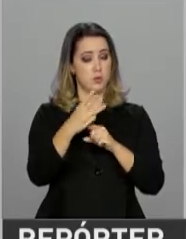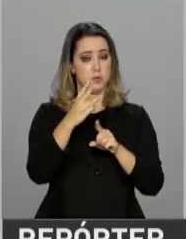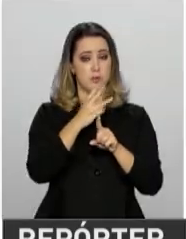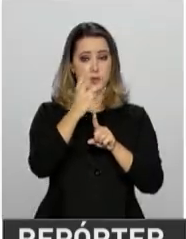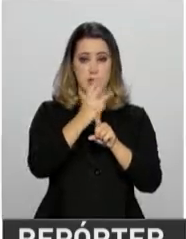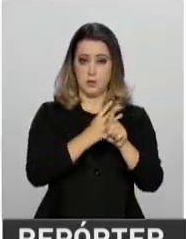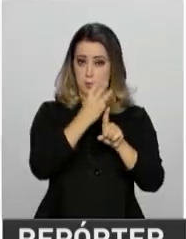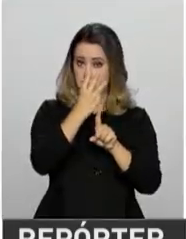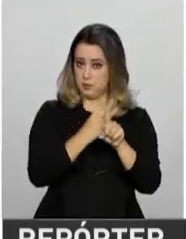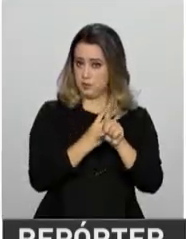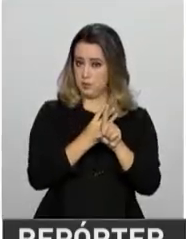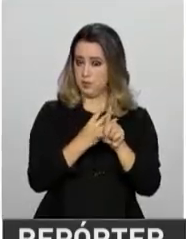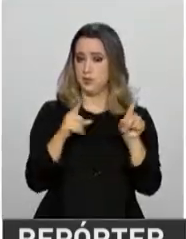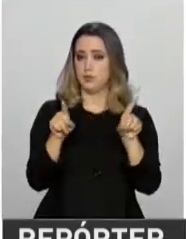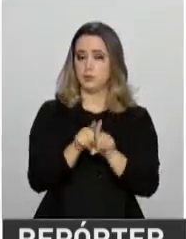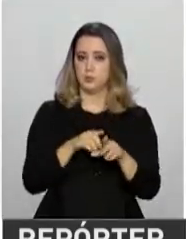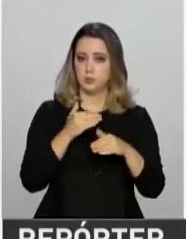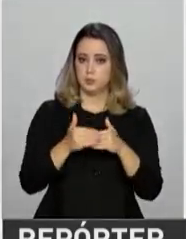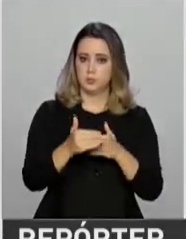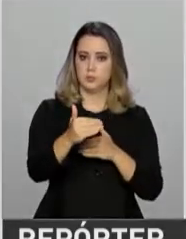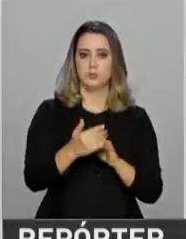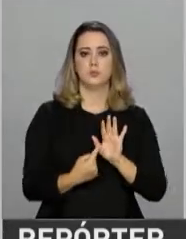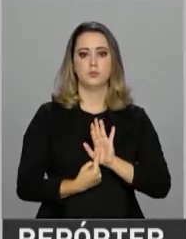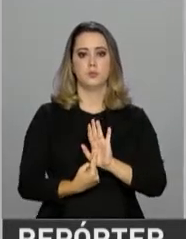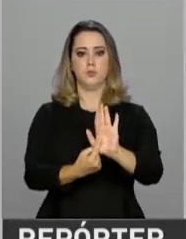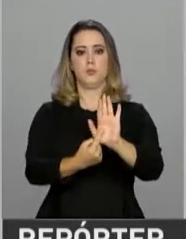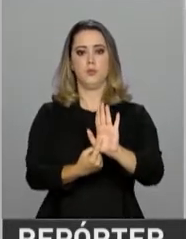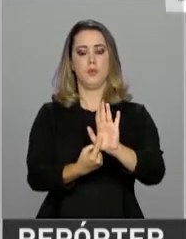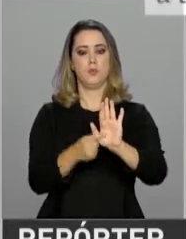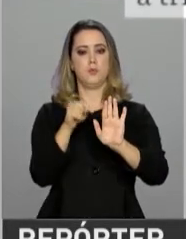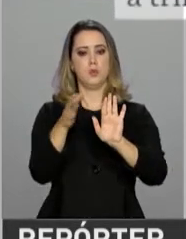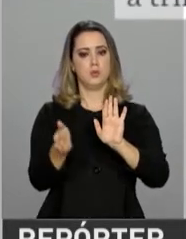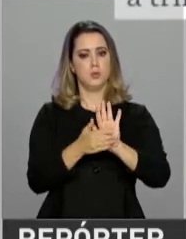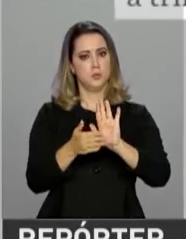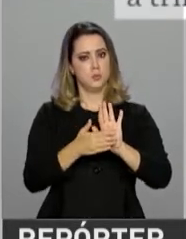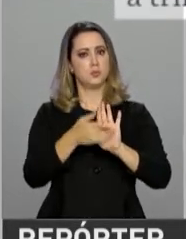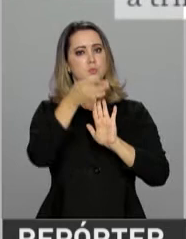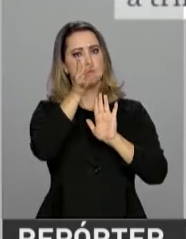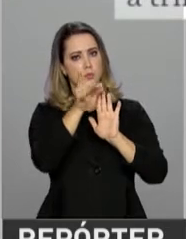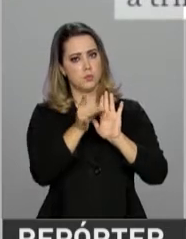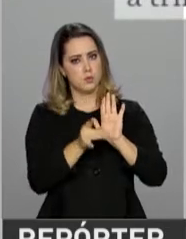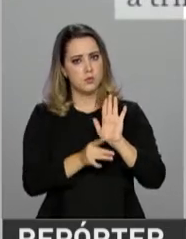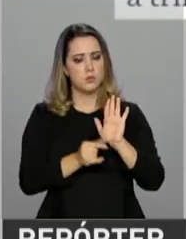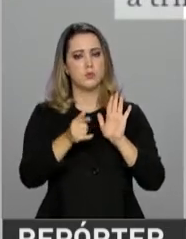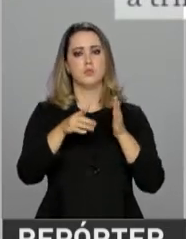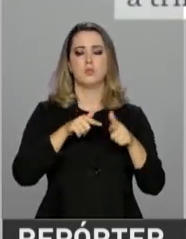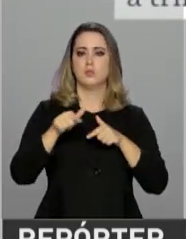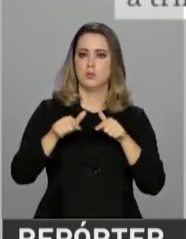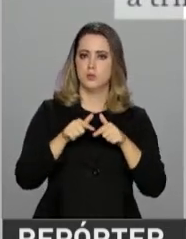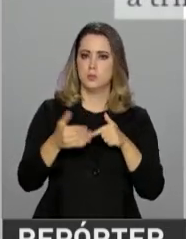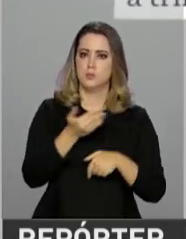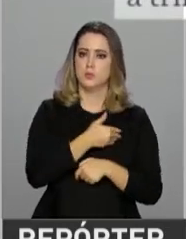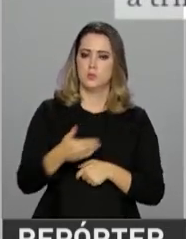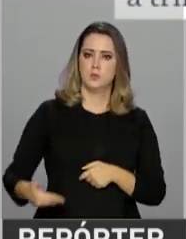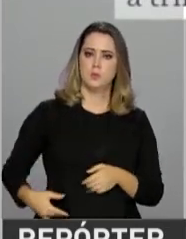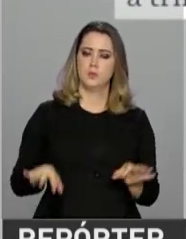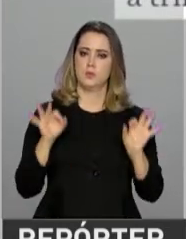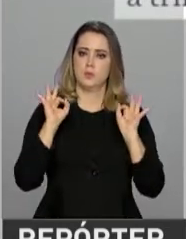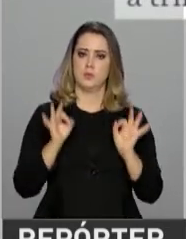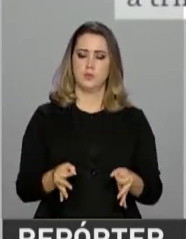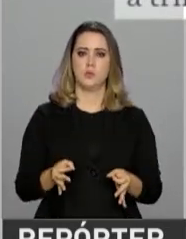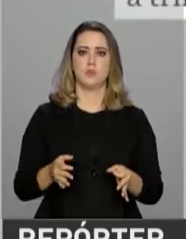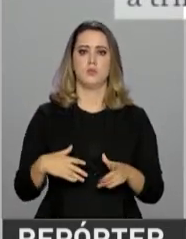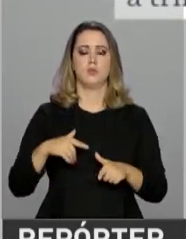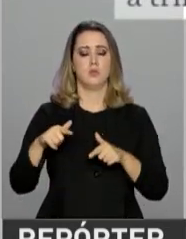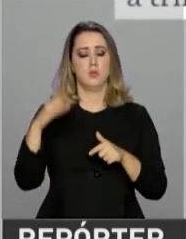segundo o presidente os resultados mostram que a estratégia proposta e executada pelo governo está certa e afirma